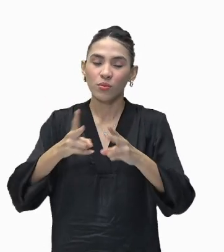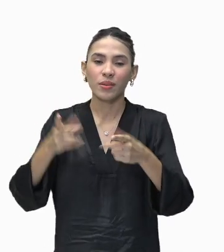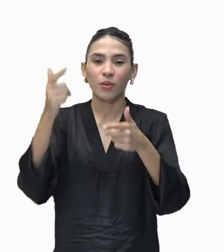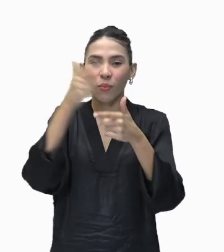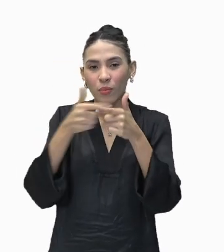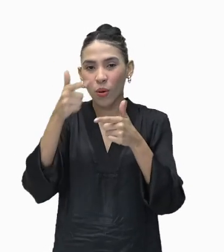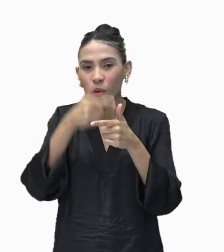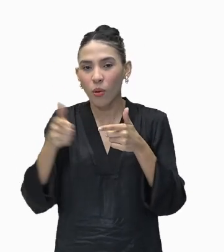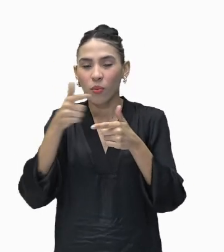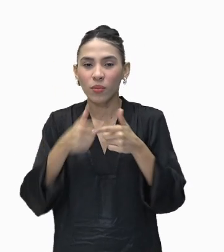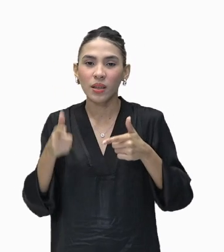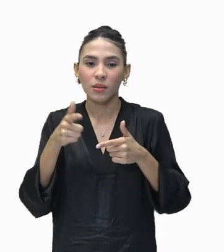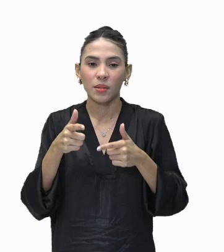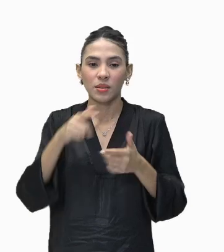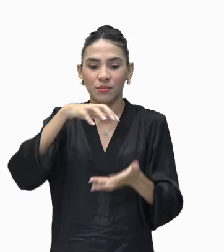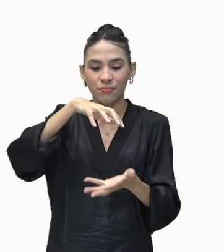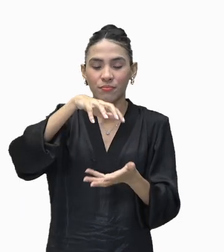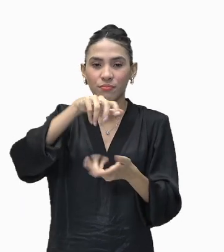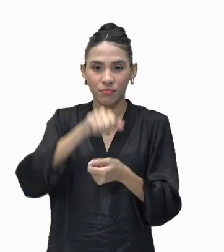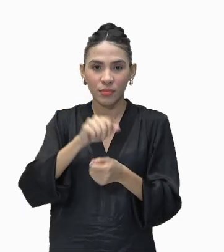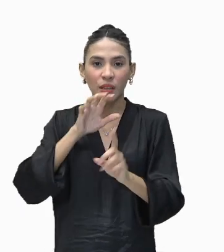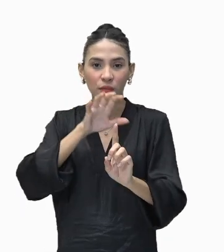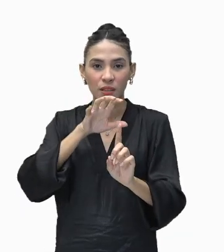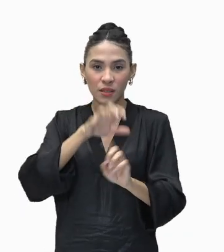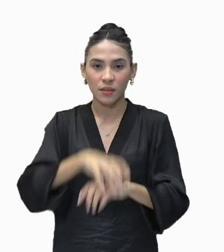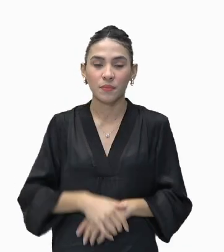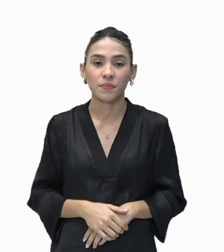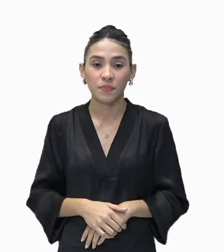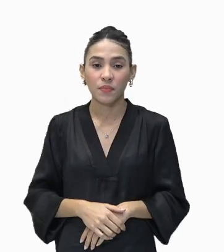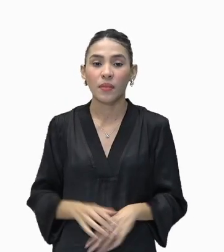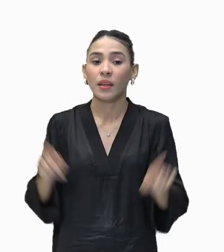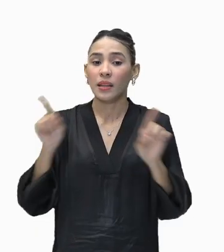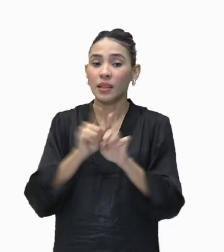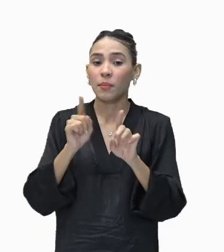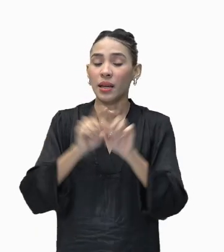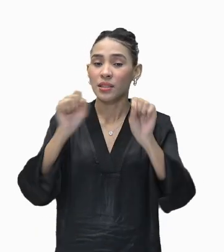ali sobre o mundo. A ascensão de regimes